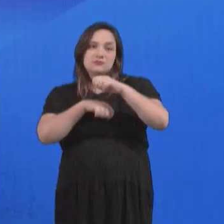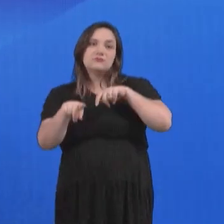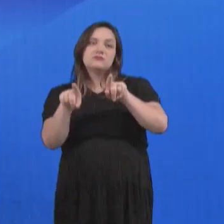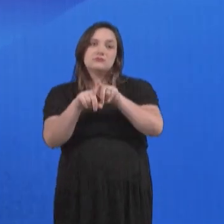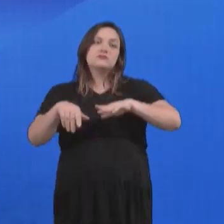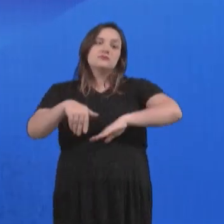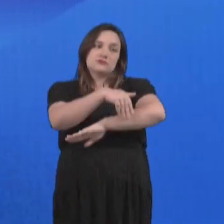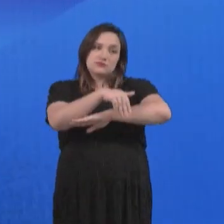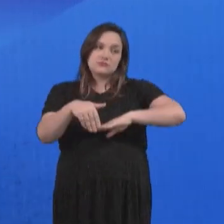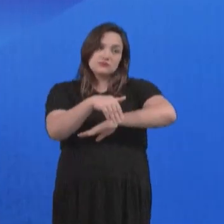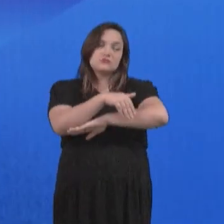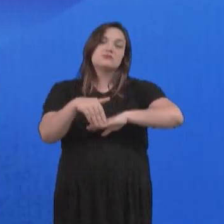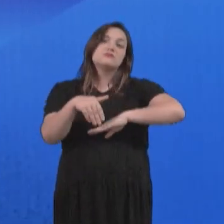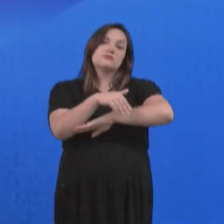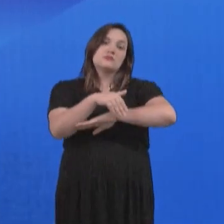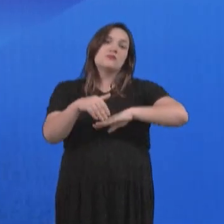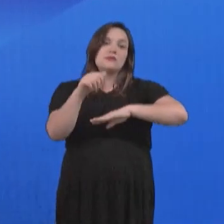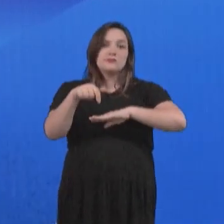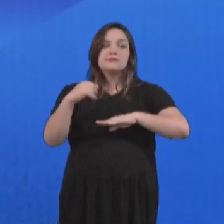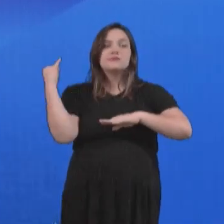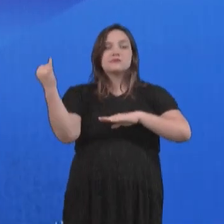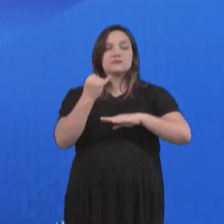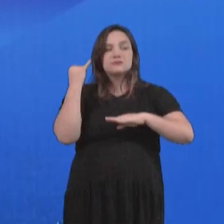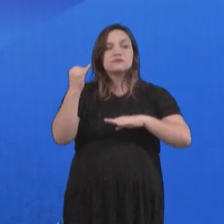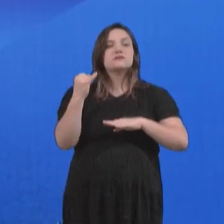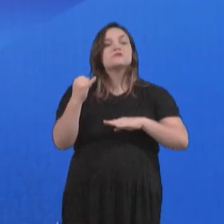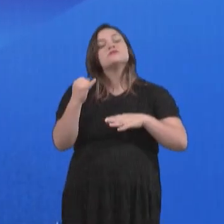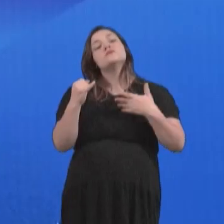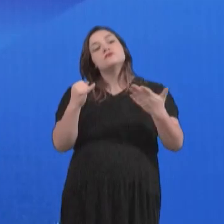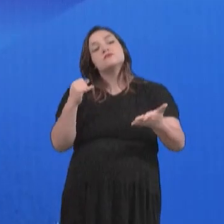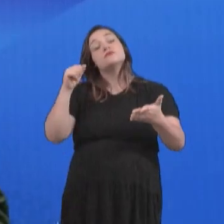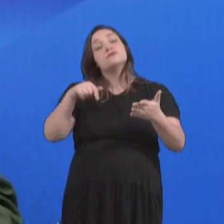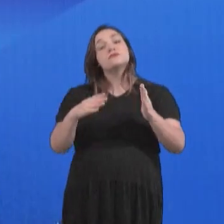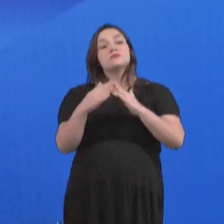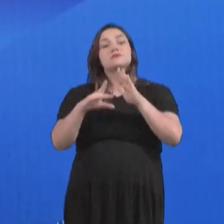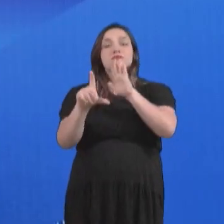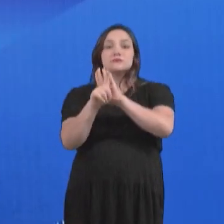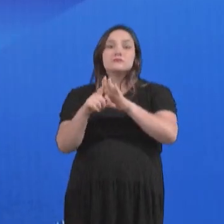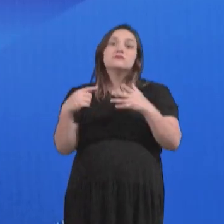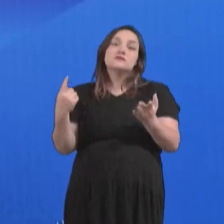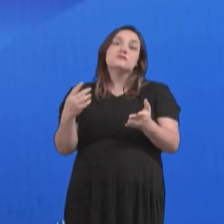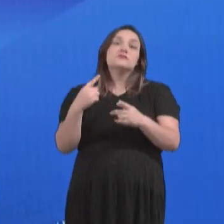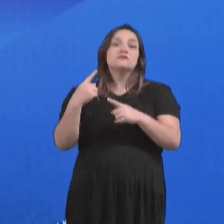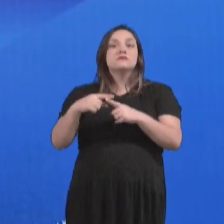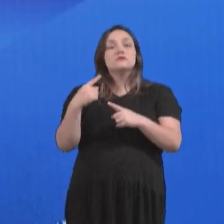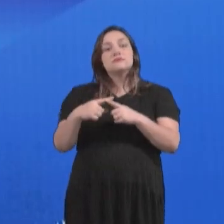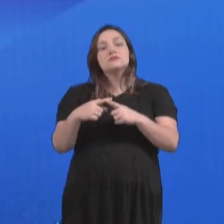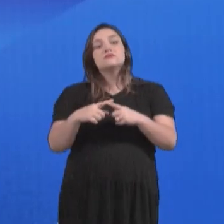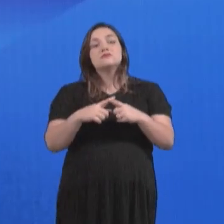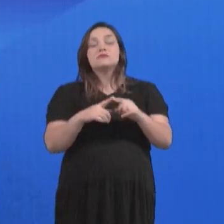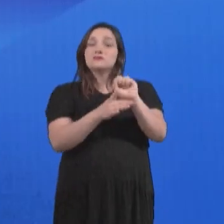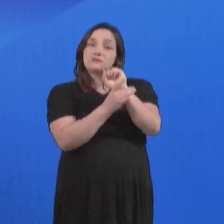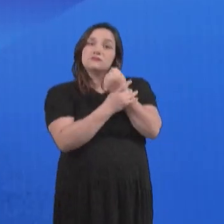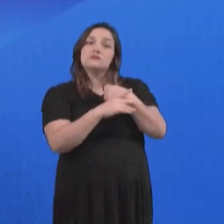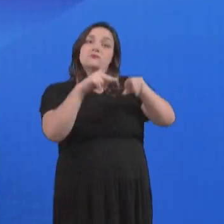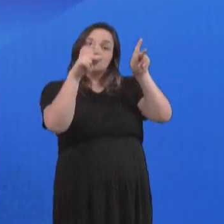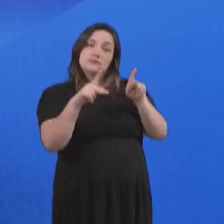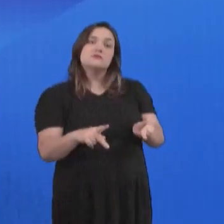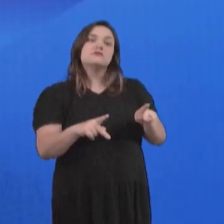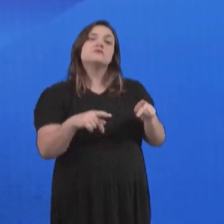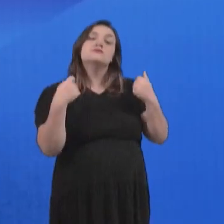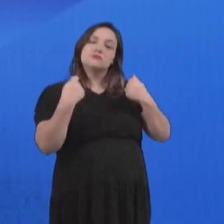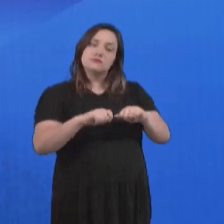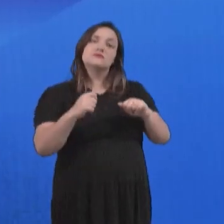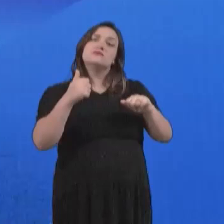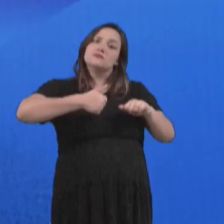rodovias, realmente é uma discussão muito presente aqui na Casa de Leis, entendendo que a segurança de toda a população tem que